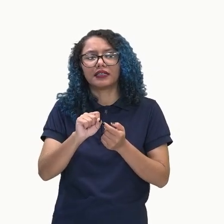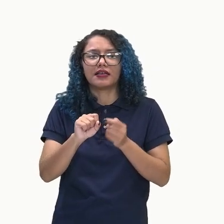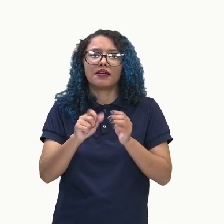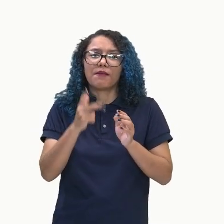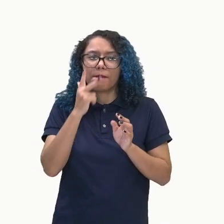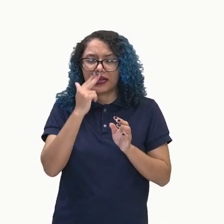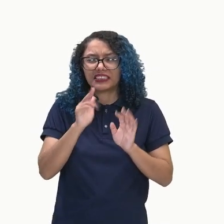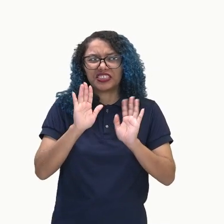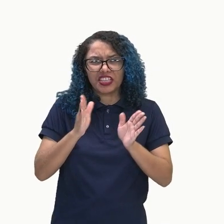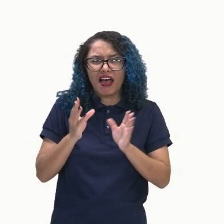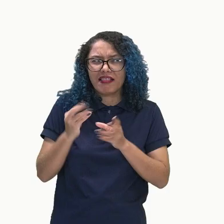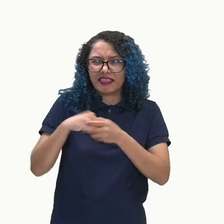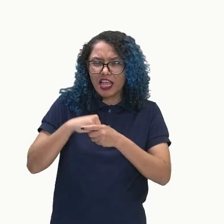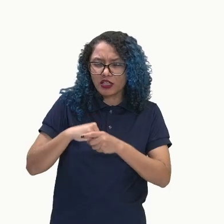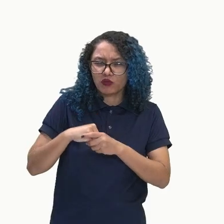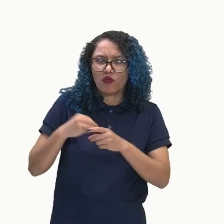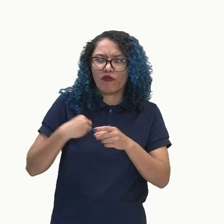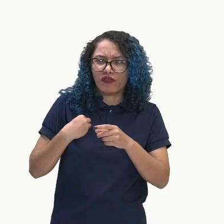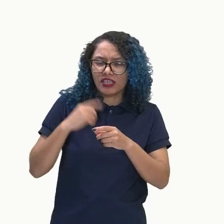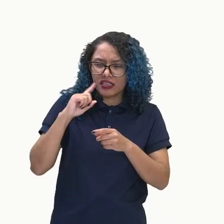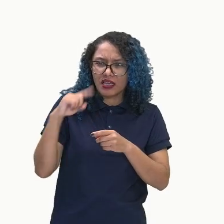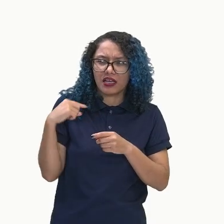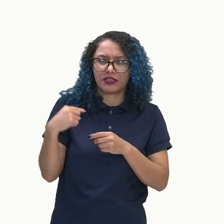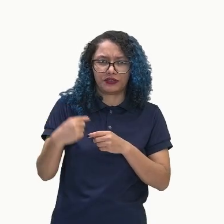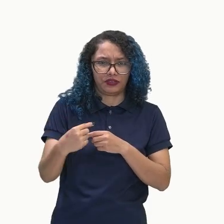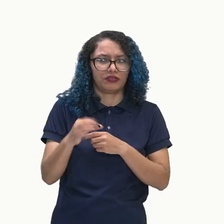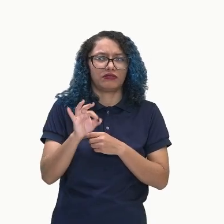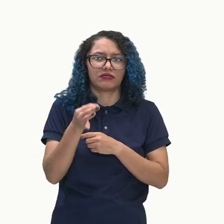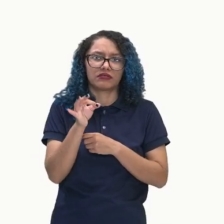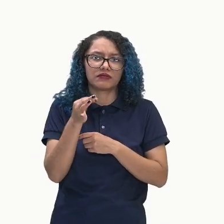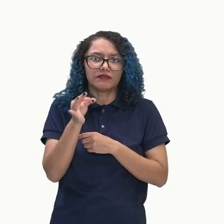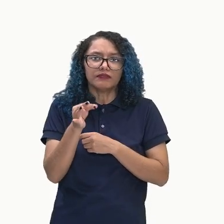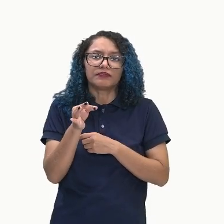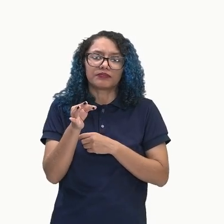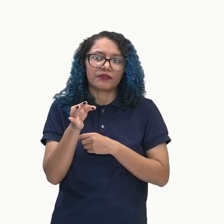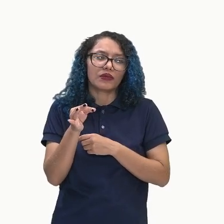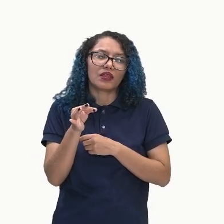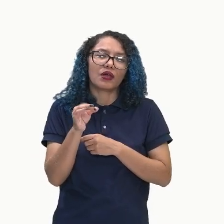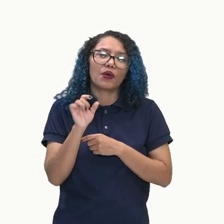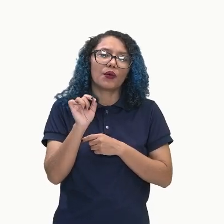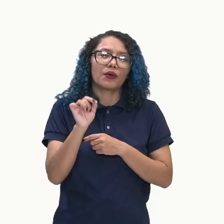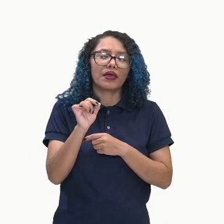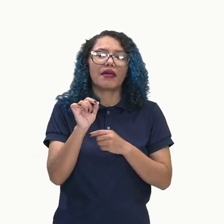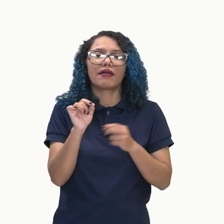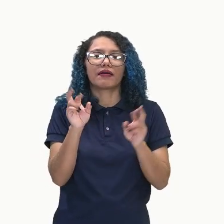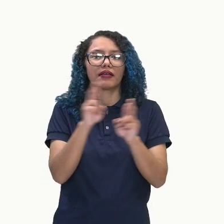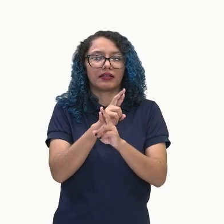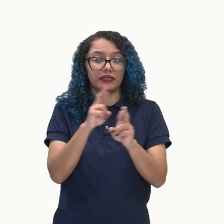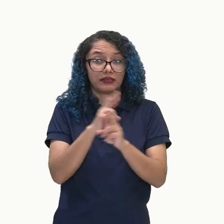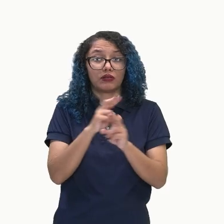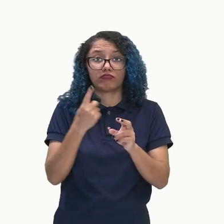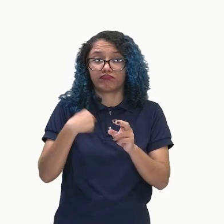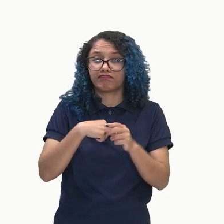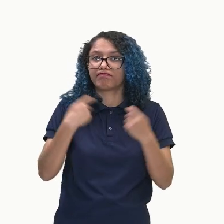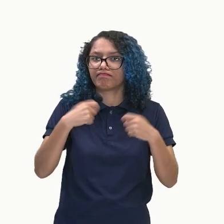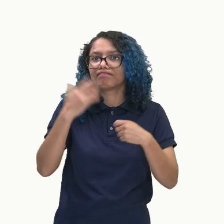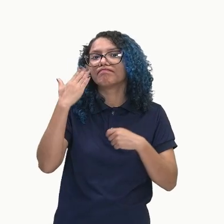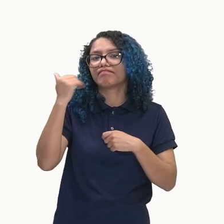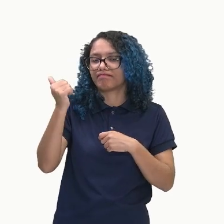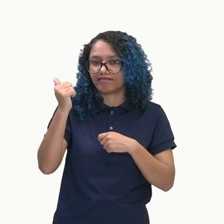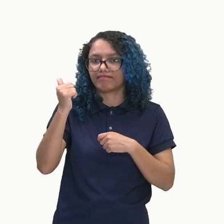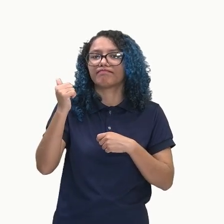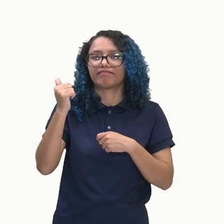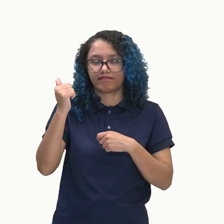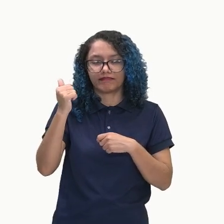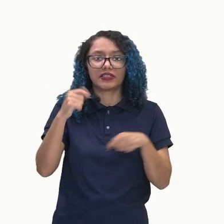dia a dia, tão imbuído ali, não é, na nossa lida diária, são relações que nós temos que saber. E até também, às